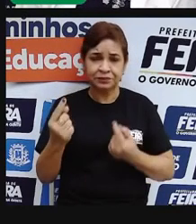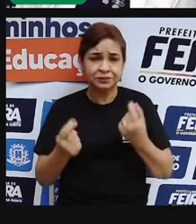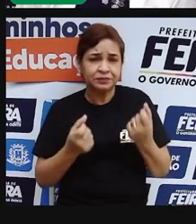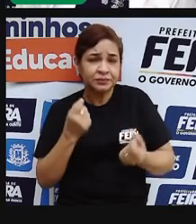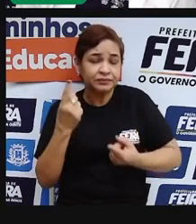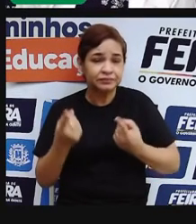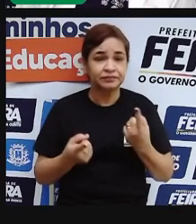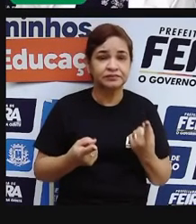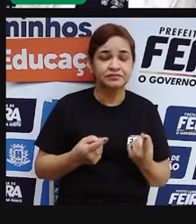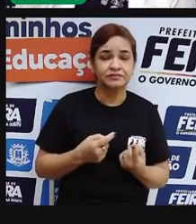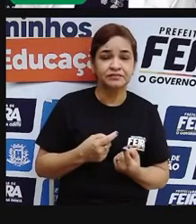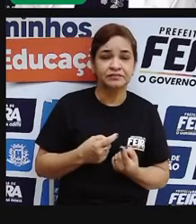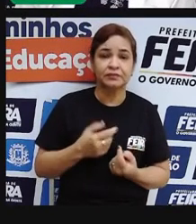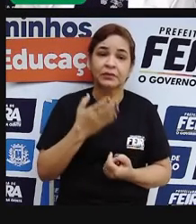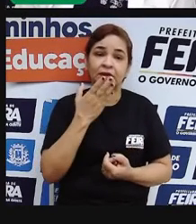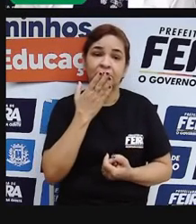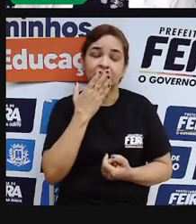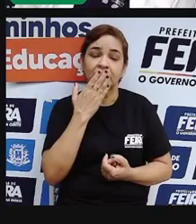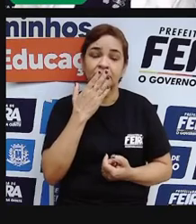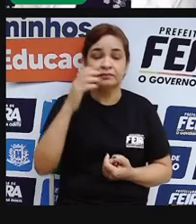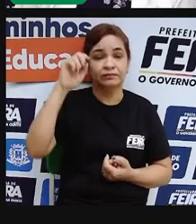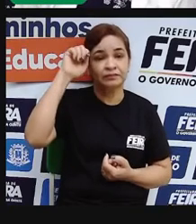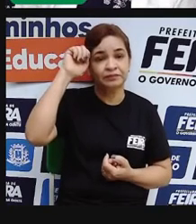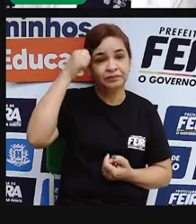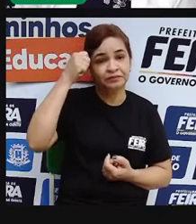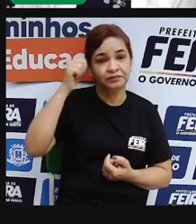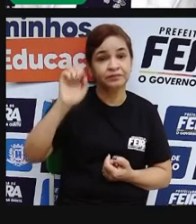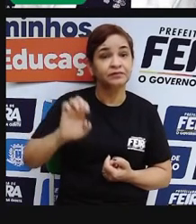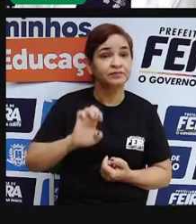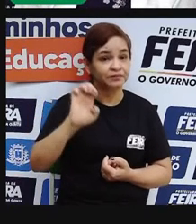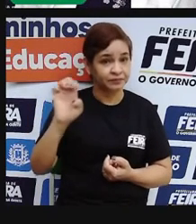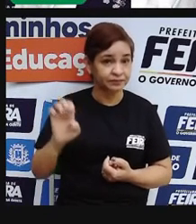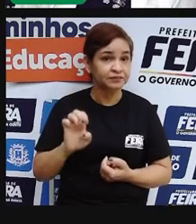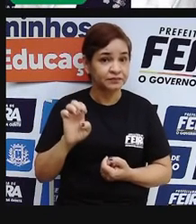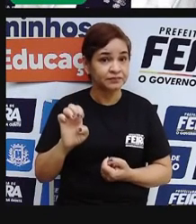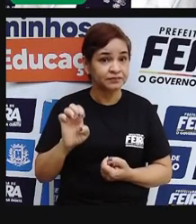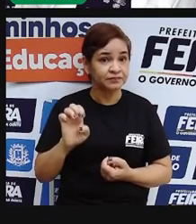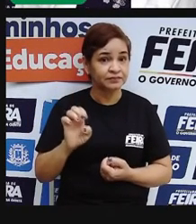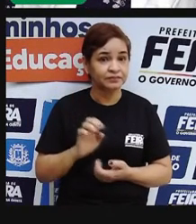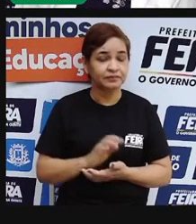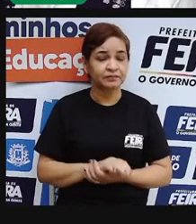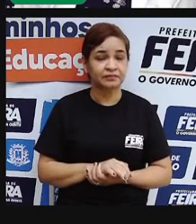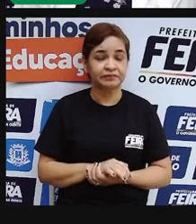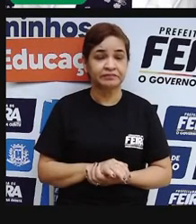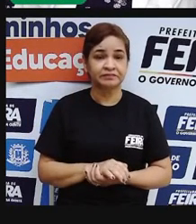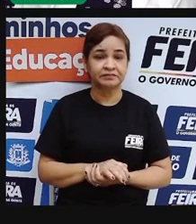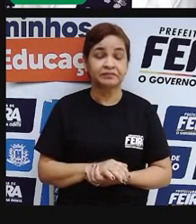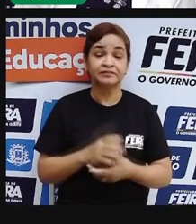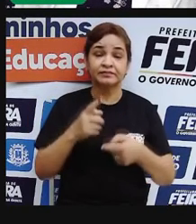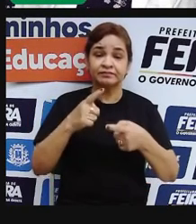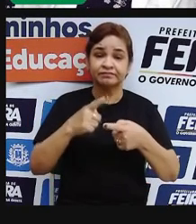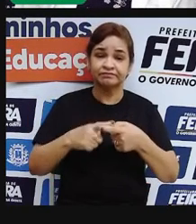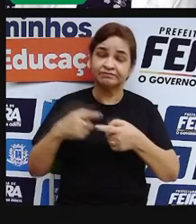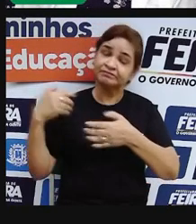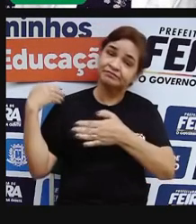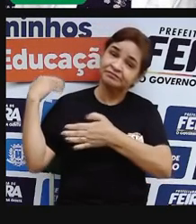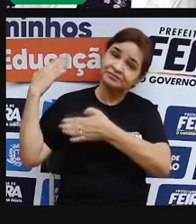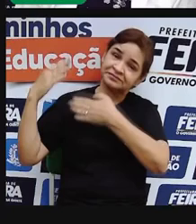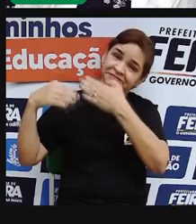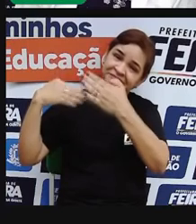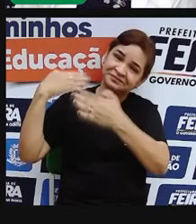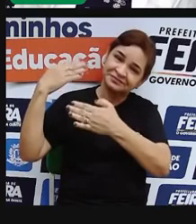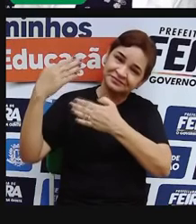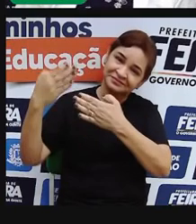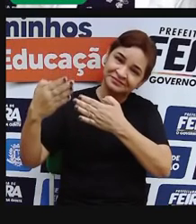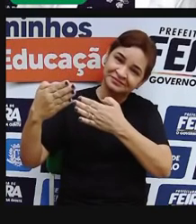sangue indígena tem um pouquinho de sangue africano e que um pouquinho de sangue europeu não tendo em vista a nossa formação étnica